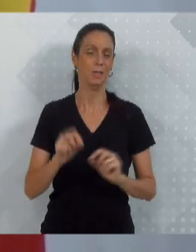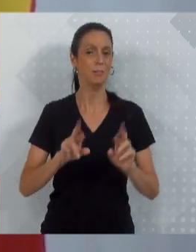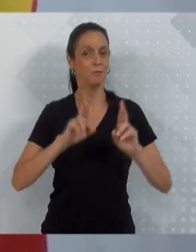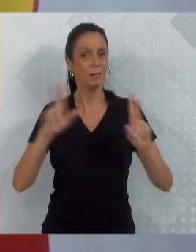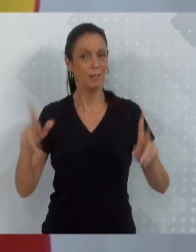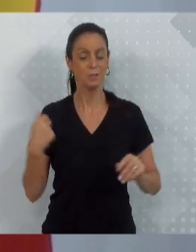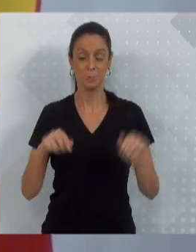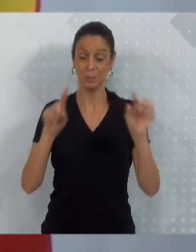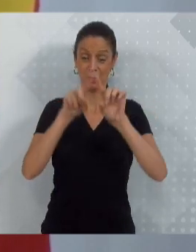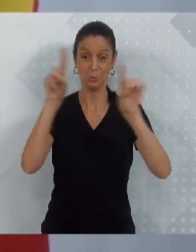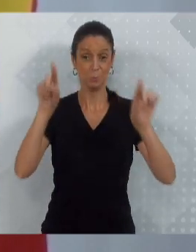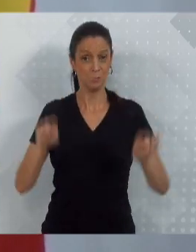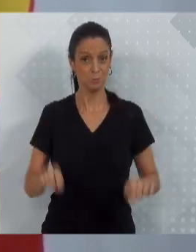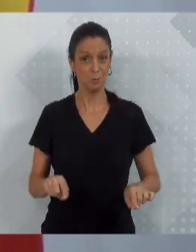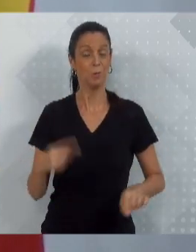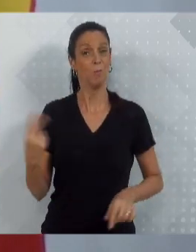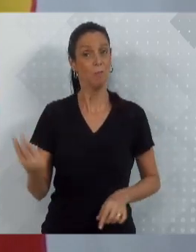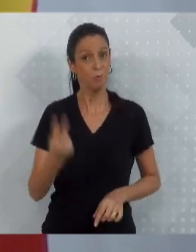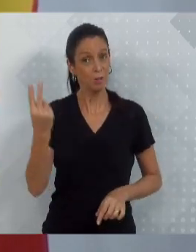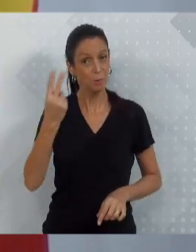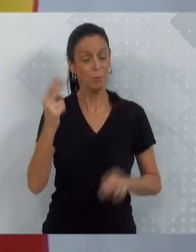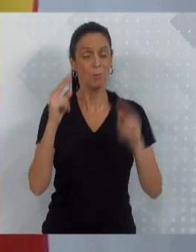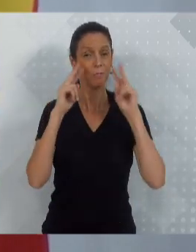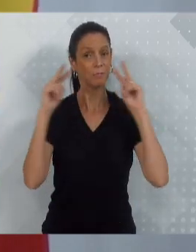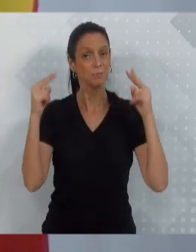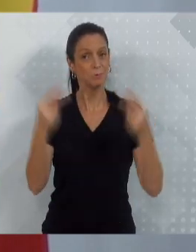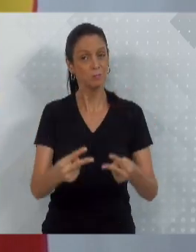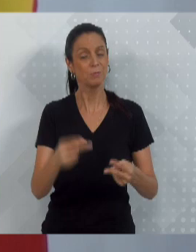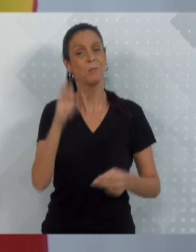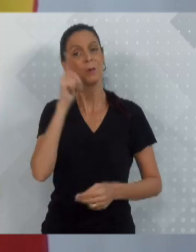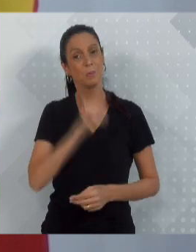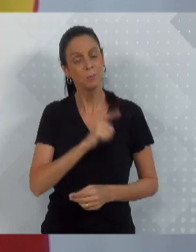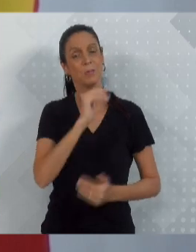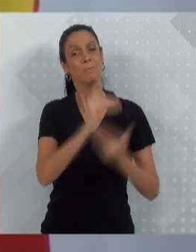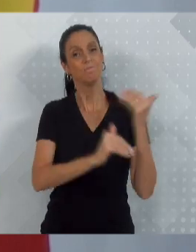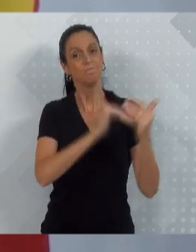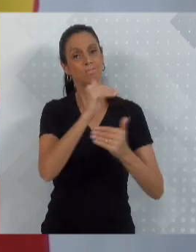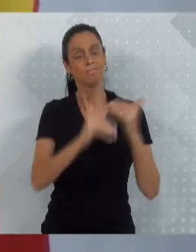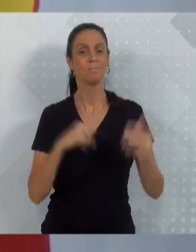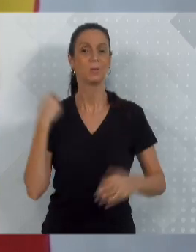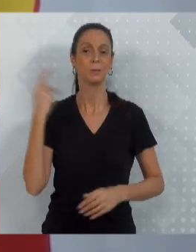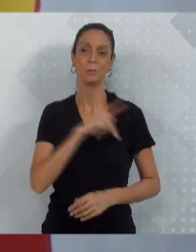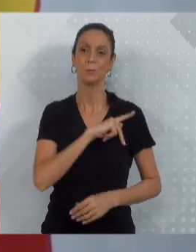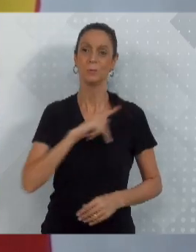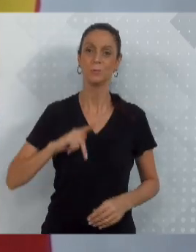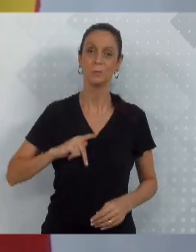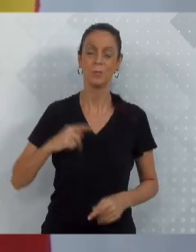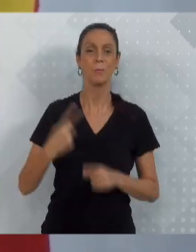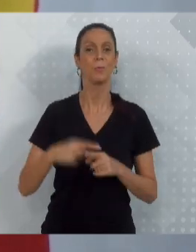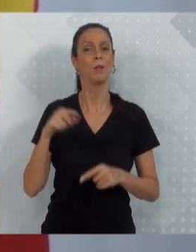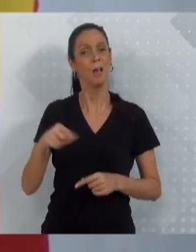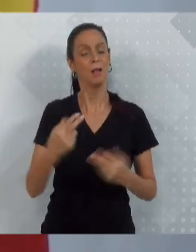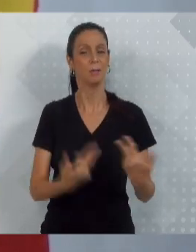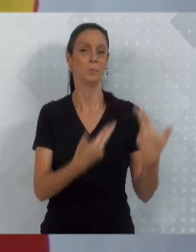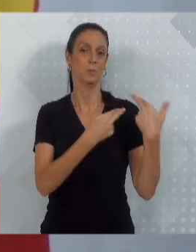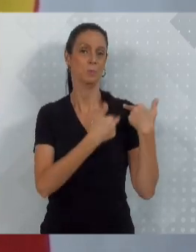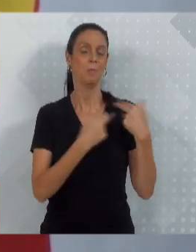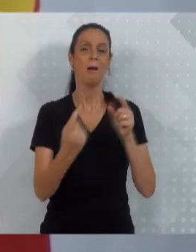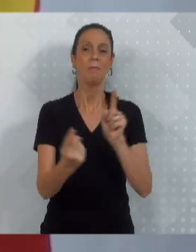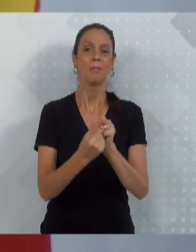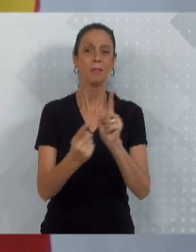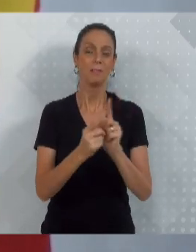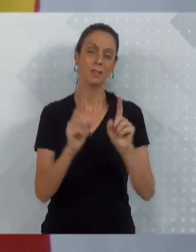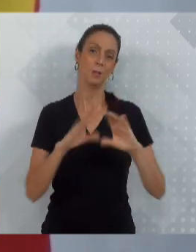servidores públicos devidamente valorizados e reconhecidos para desenvolverem as políticas públicas, porque eles estão lá na linha de frente atendendo a